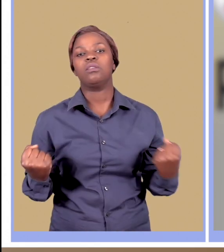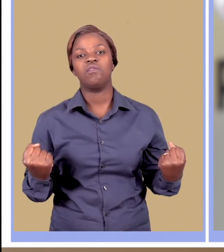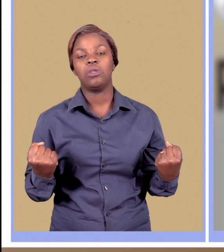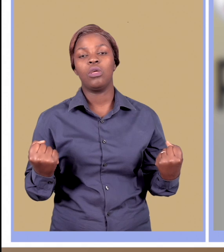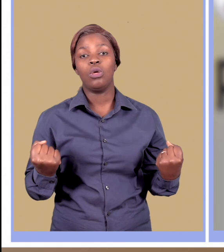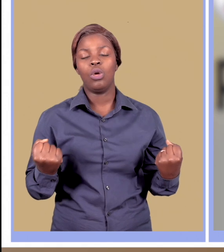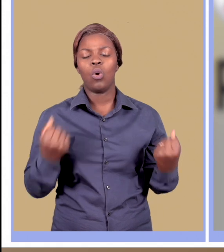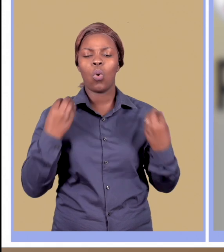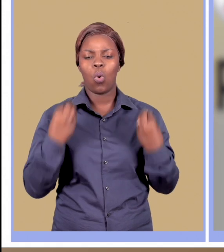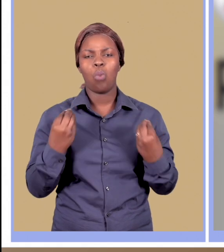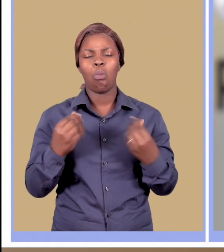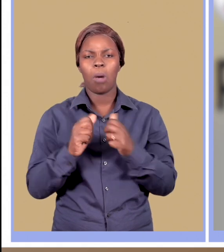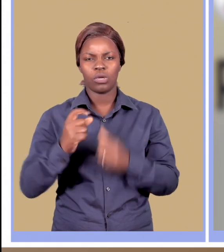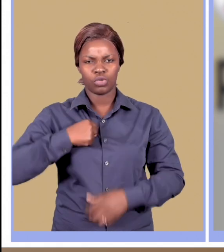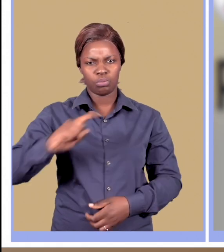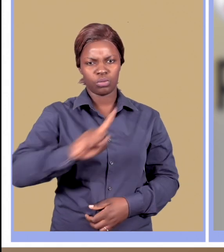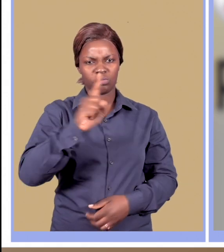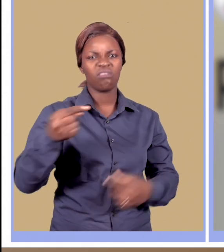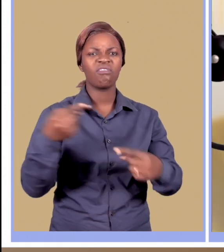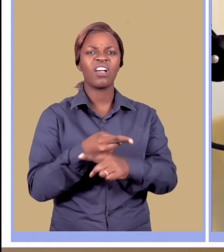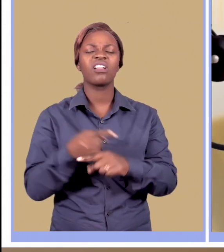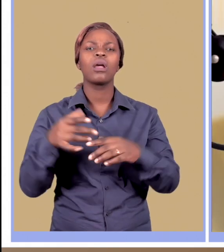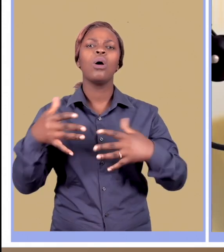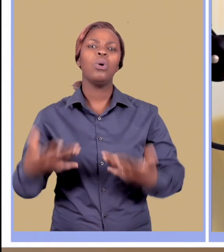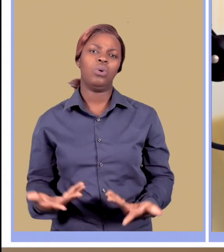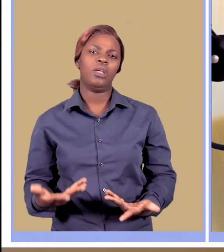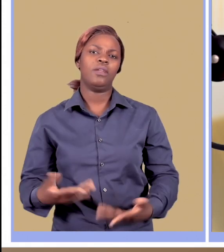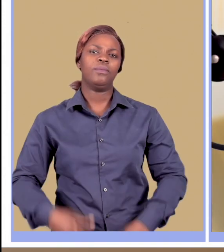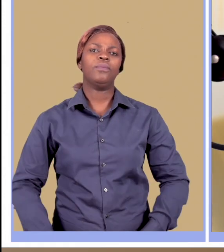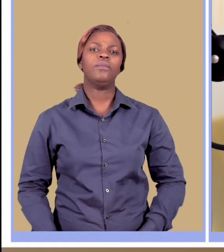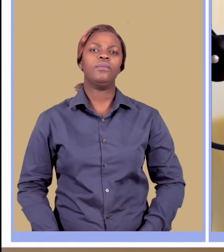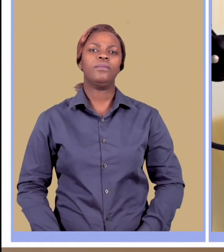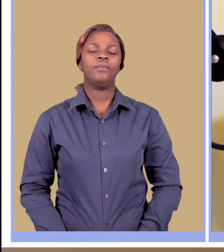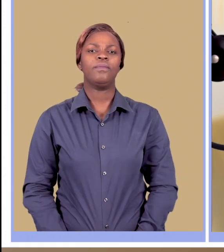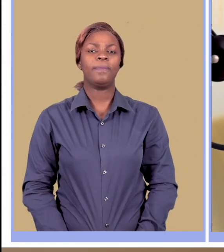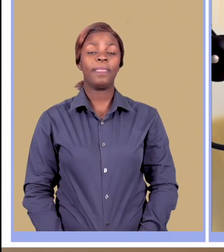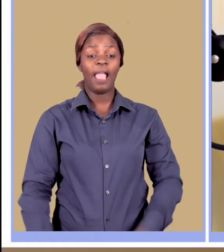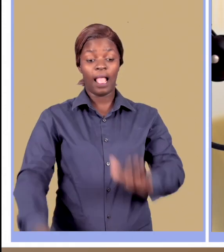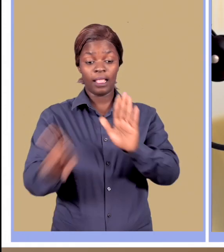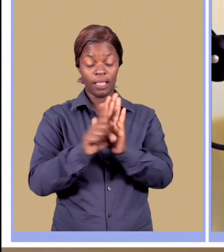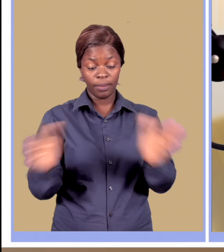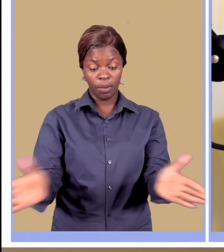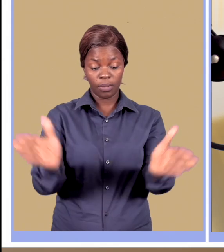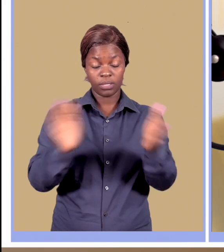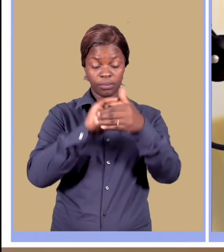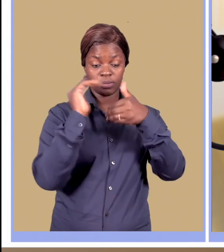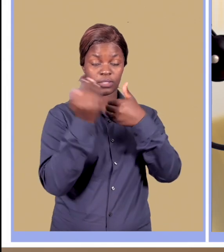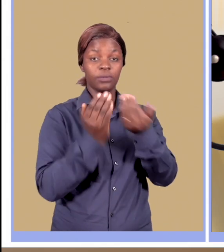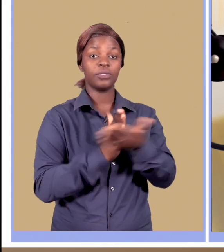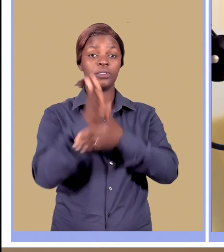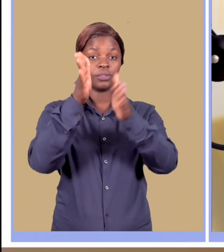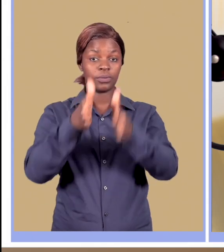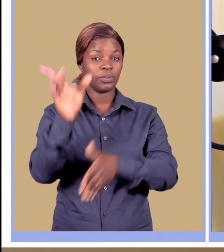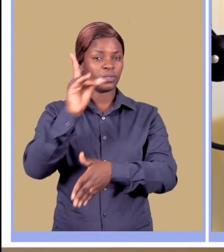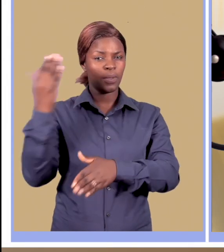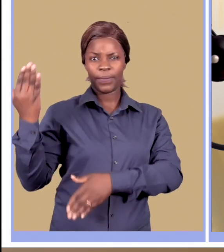esteja na dianteira. O que é que estará a falhar nisto? A lei de promoção e proteção dos direitos das pessoas com